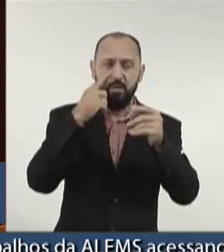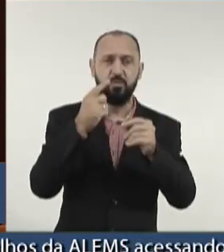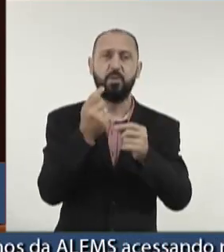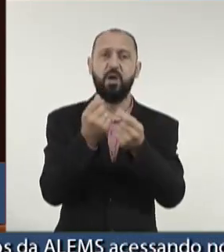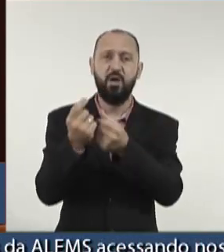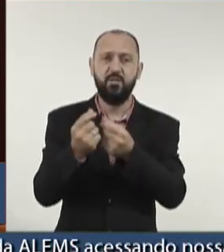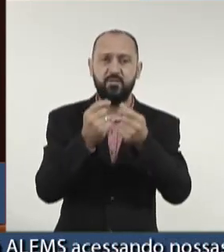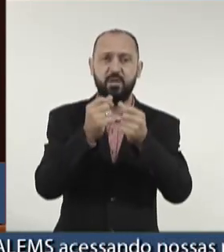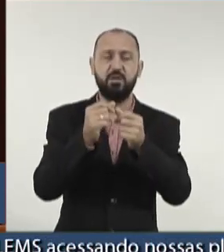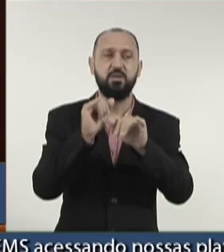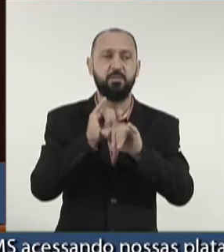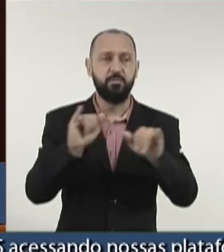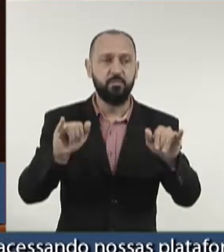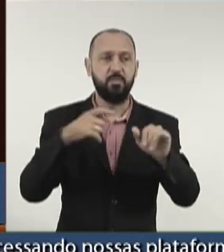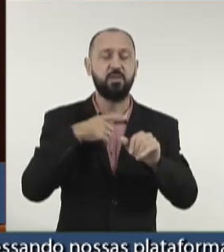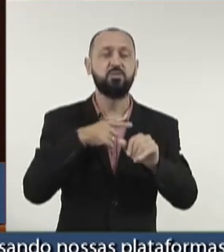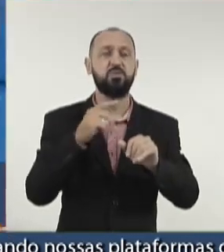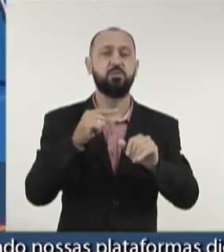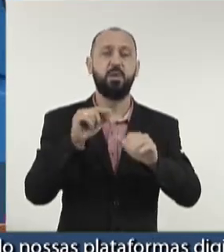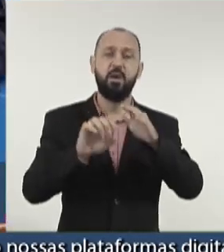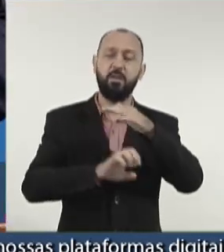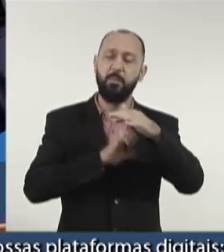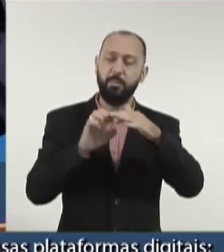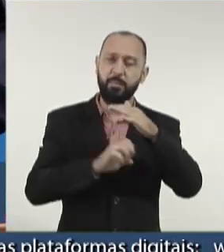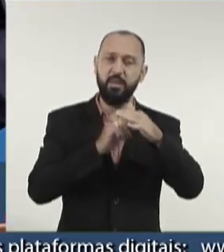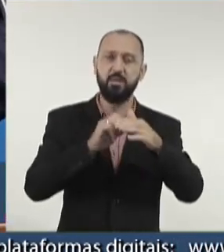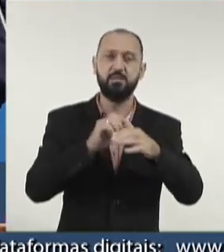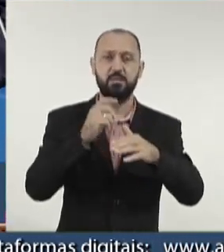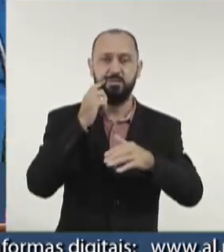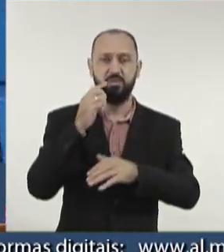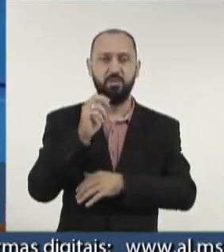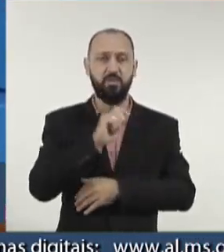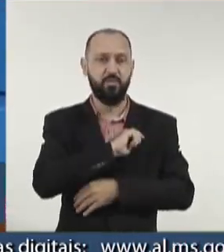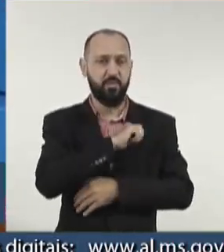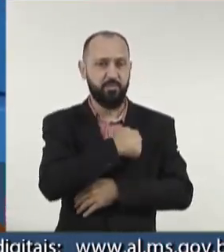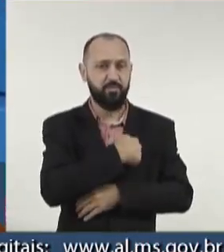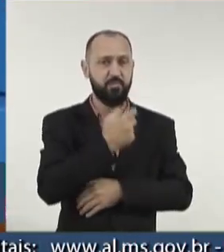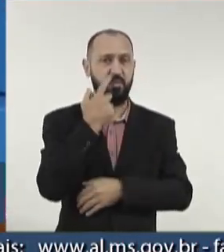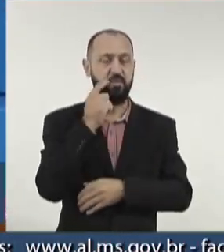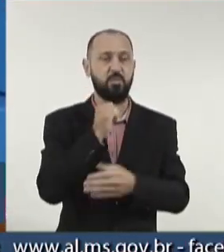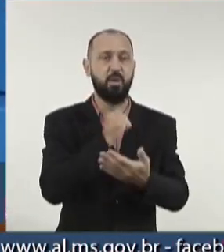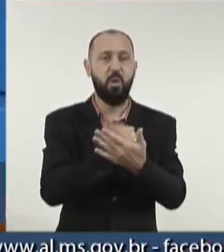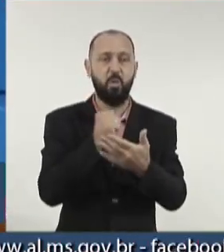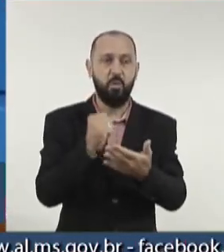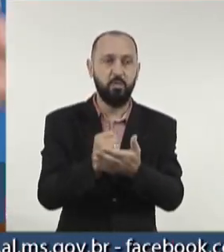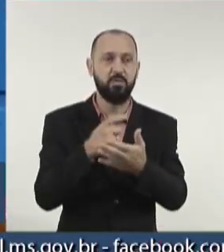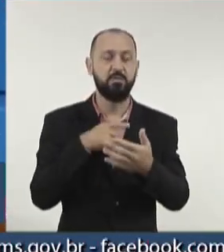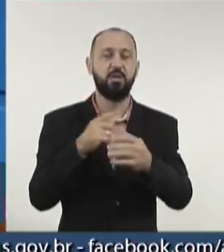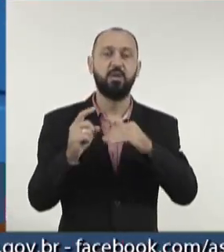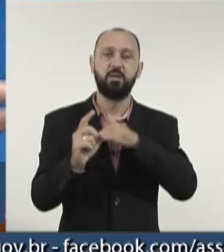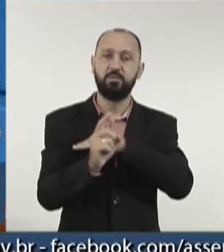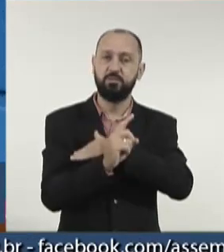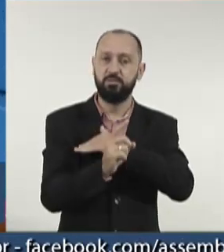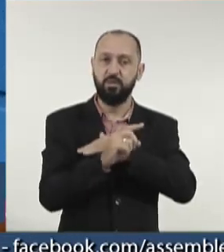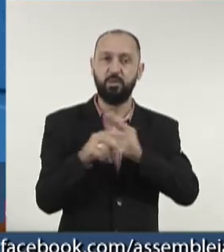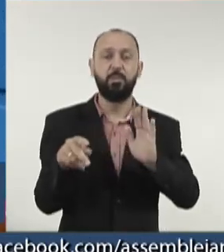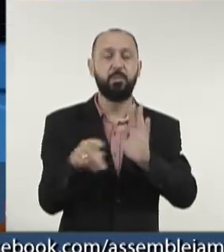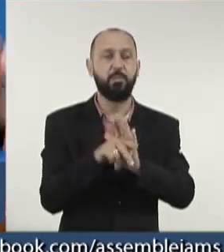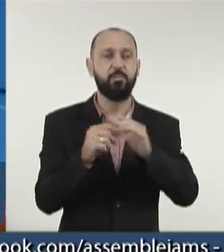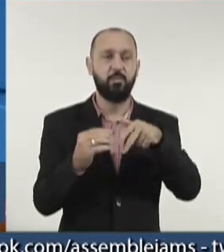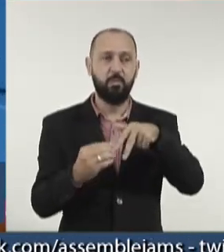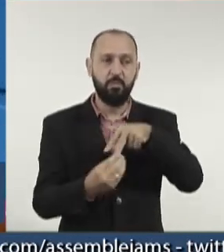publicidade, sobre a empresa de auditoria, sobre as contratações, entrega de serviços,